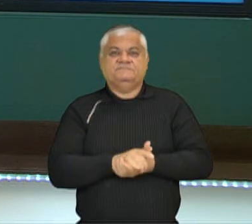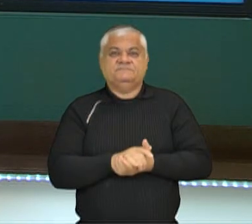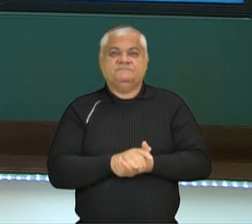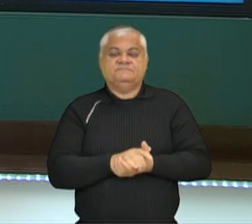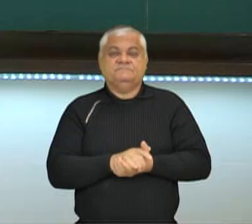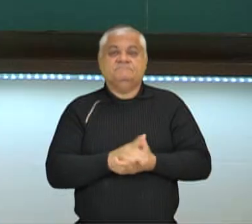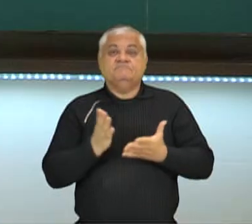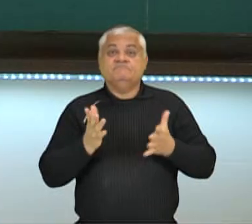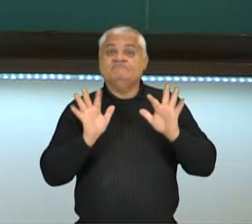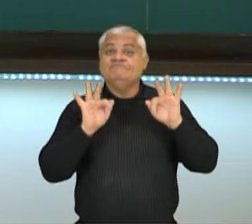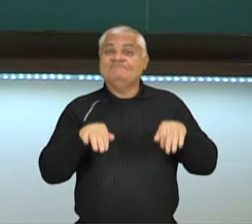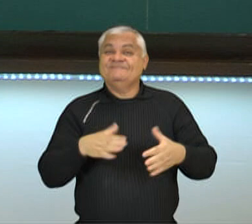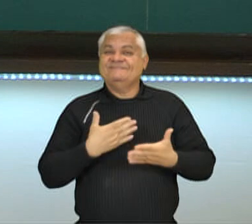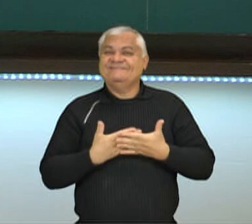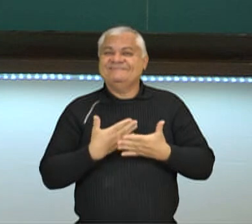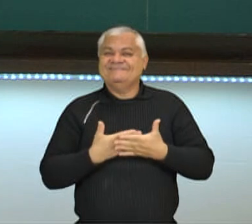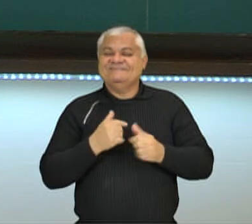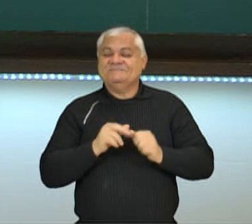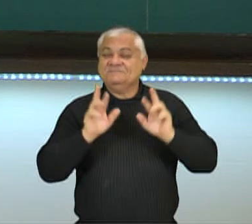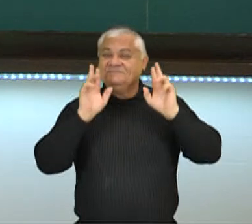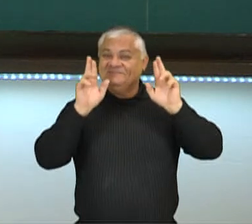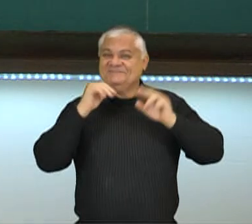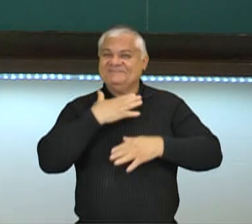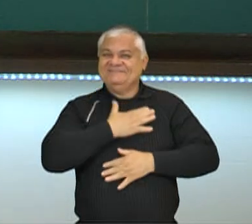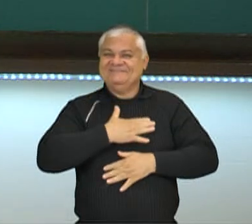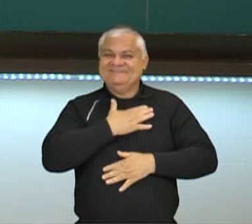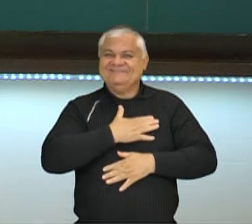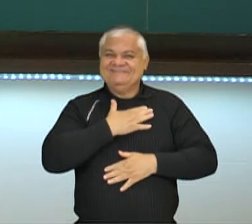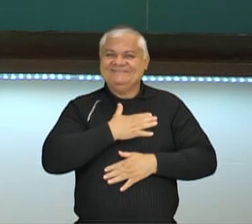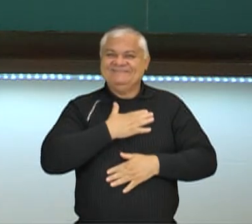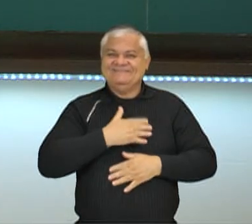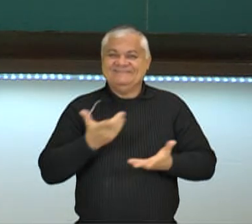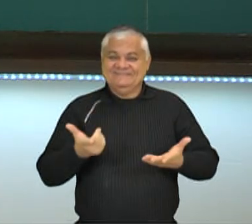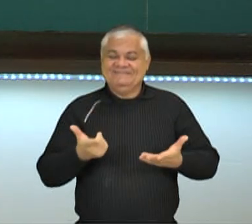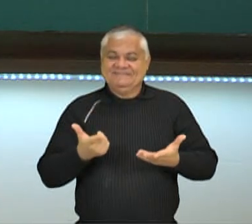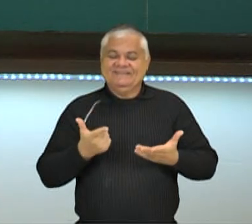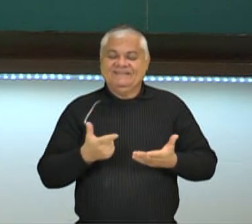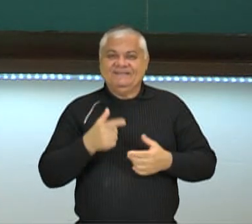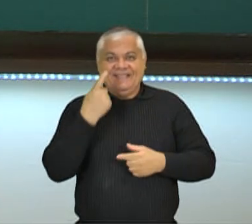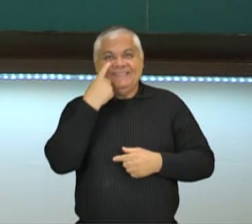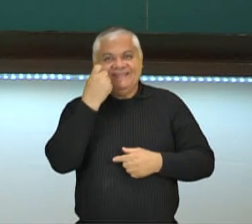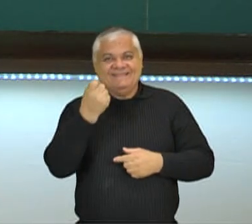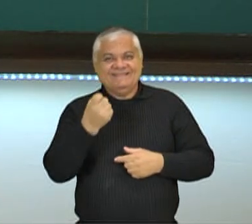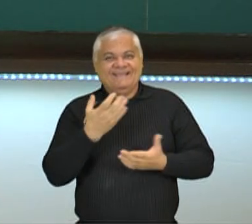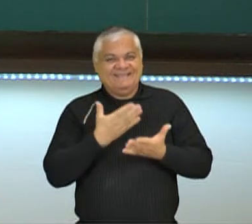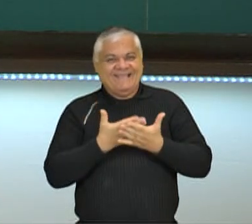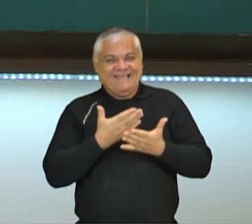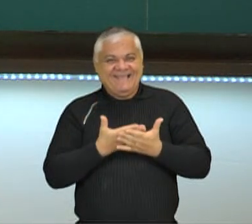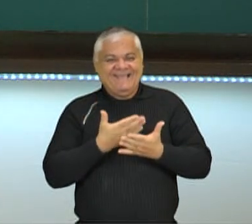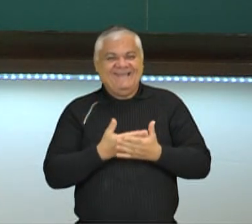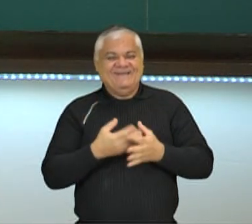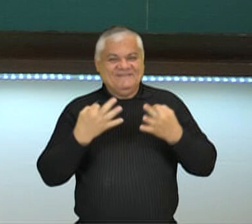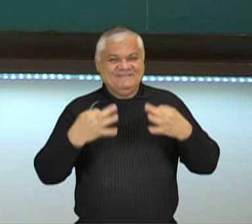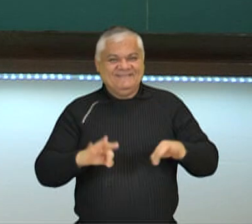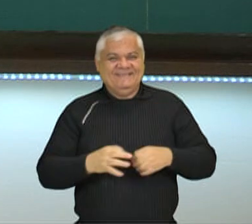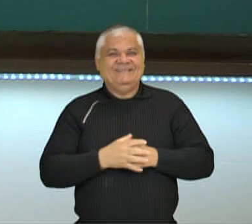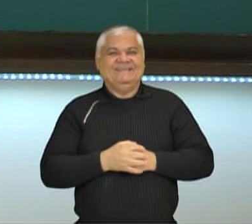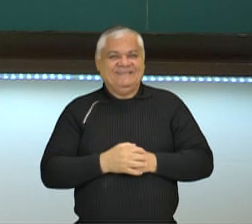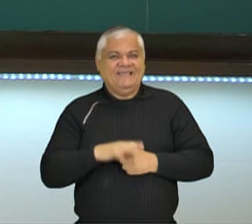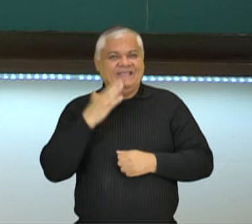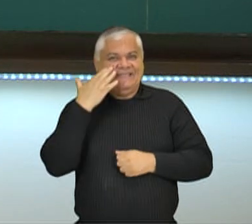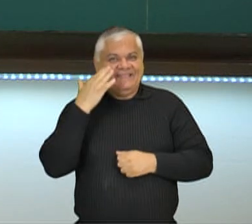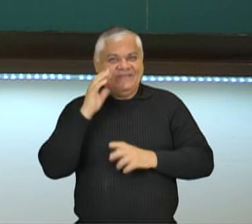E eu vou parando por aqui, tá bom? Espero que vocês tenham gostado, que tenha sido interessante a aula para vocês, o nosso texto,